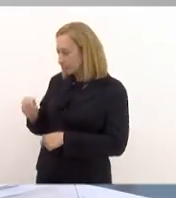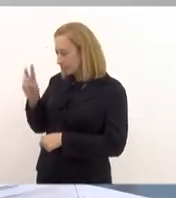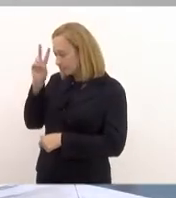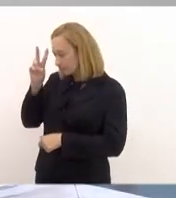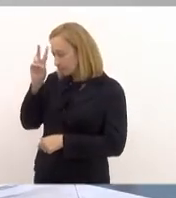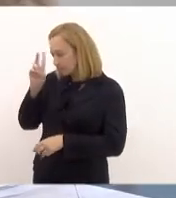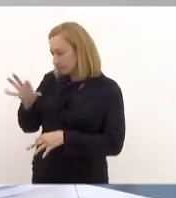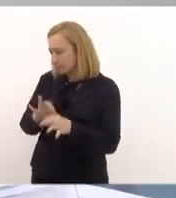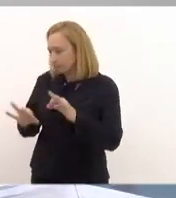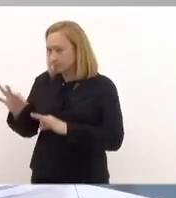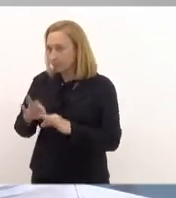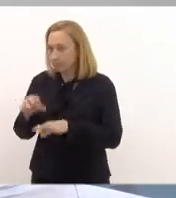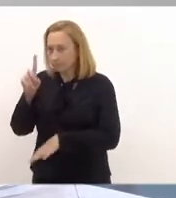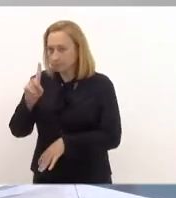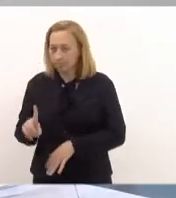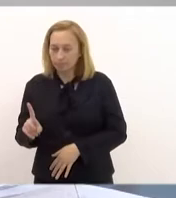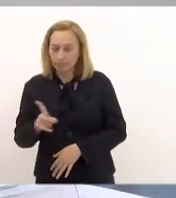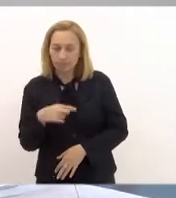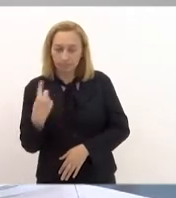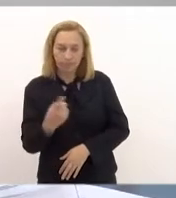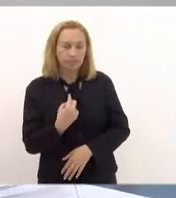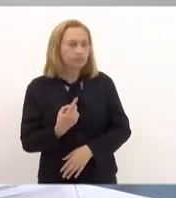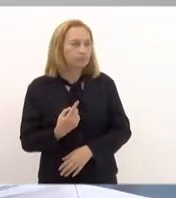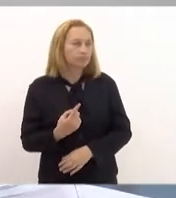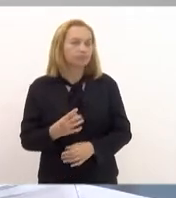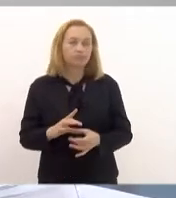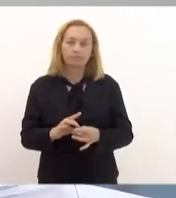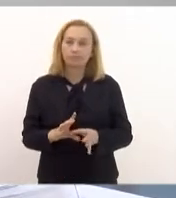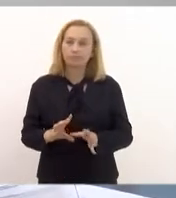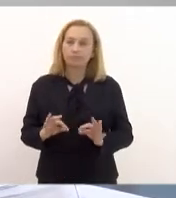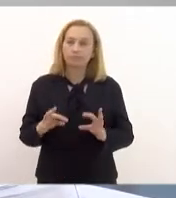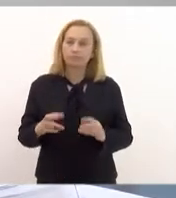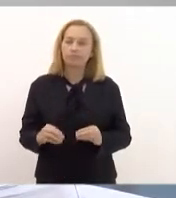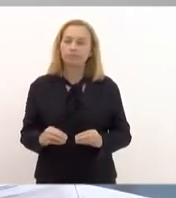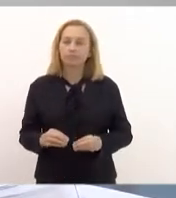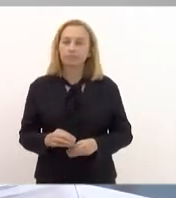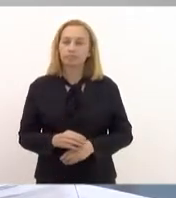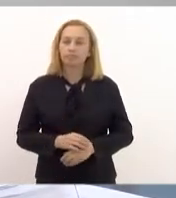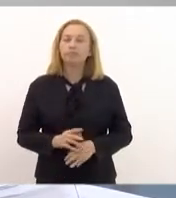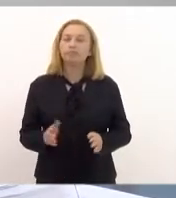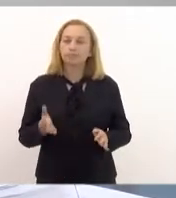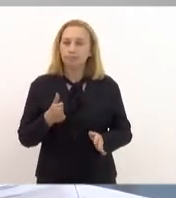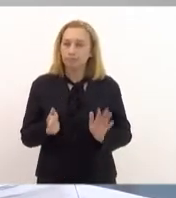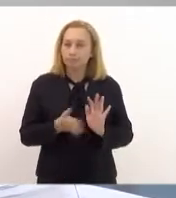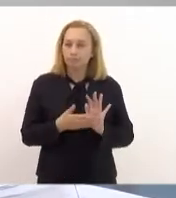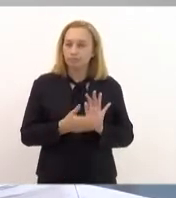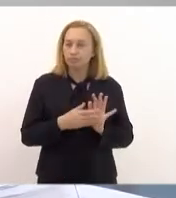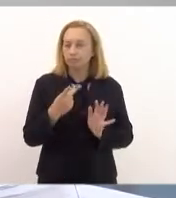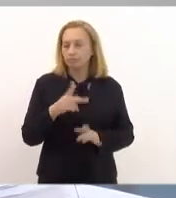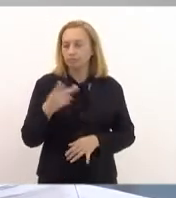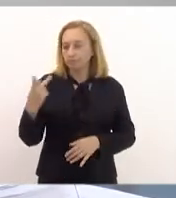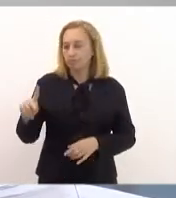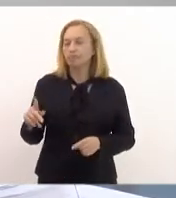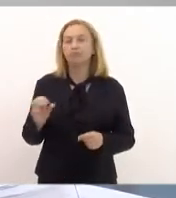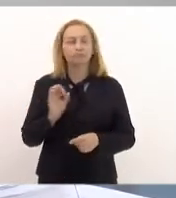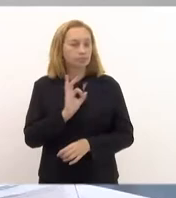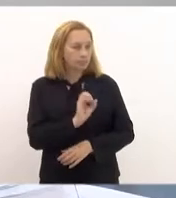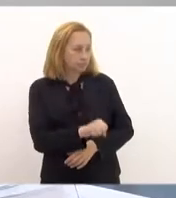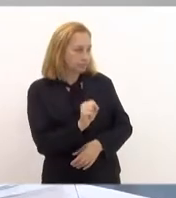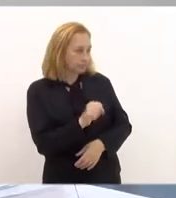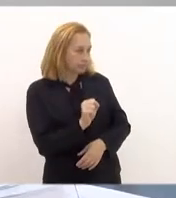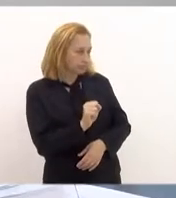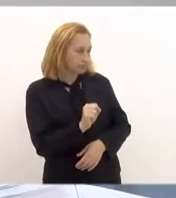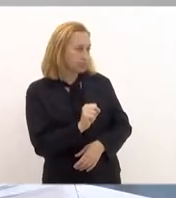diretor metropolitano, foi nosso, foi sancionado, etc. É a proposta sua e dele. Exatamente. E não aconteceu com a rapidez que a